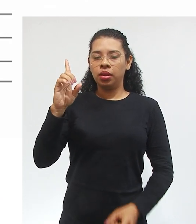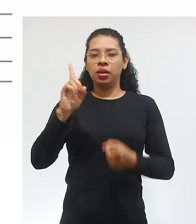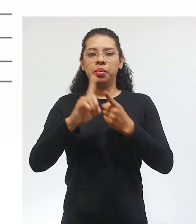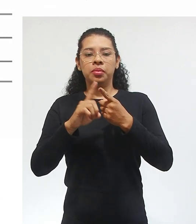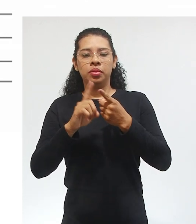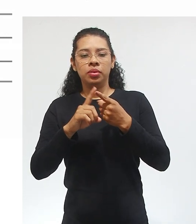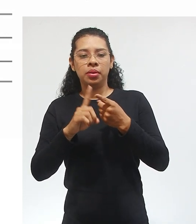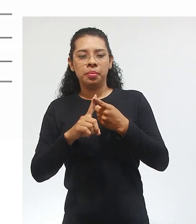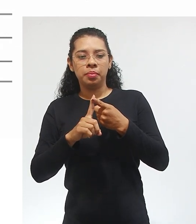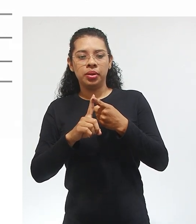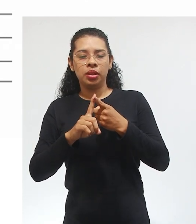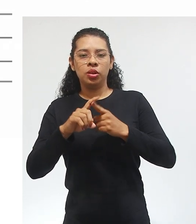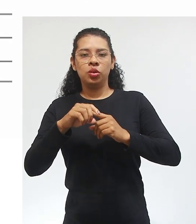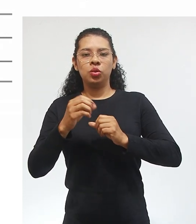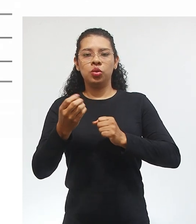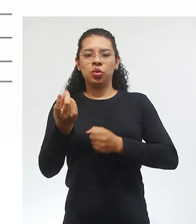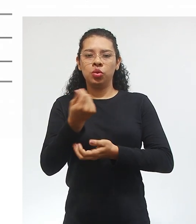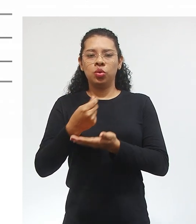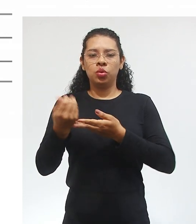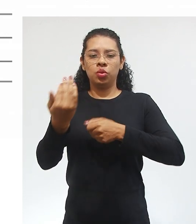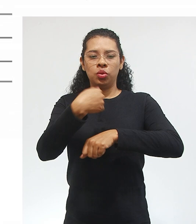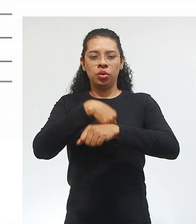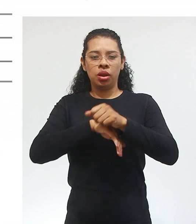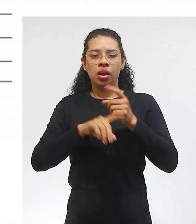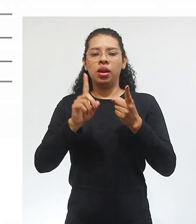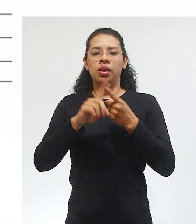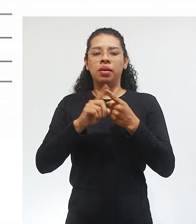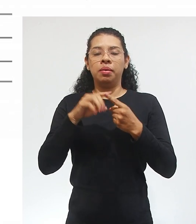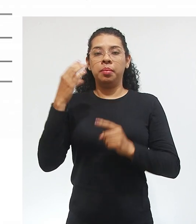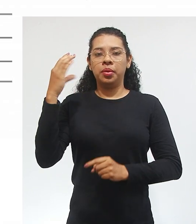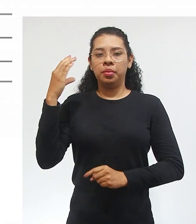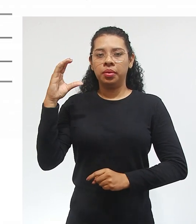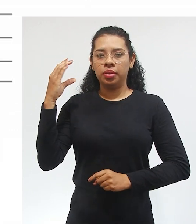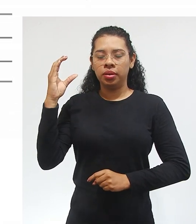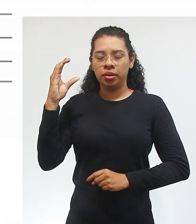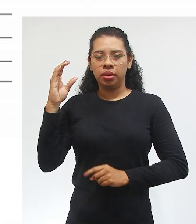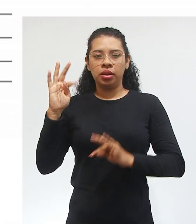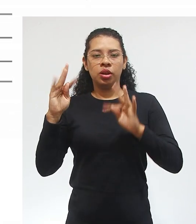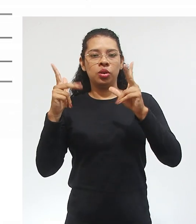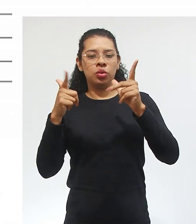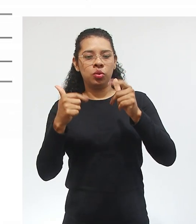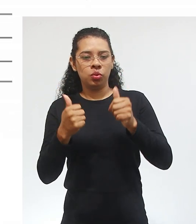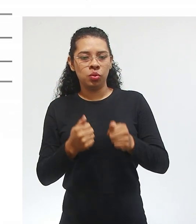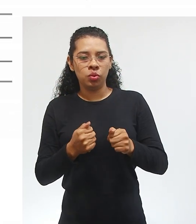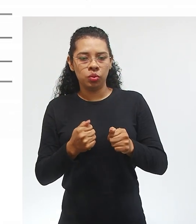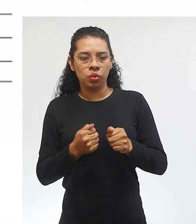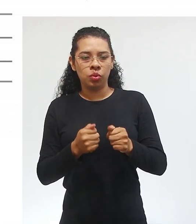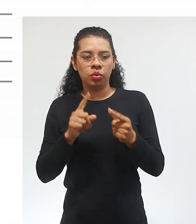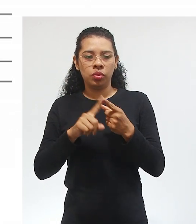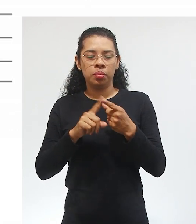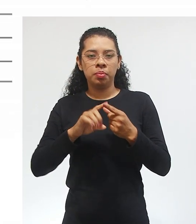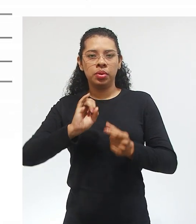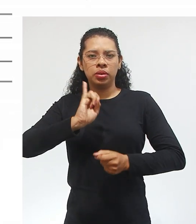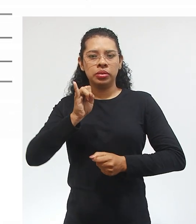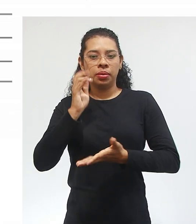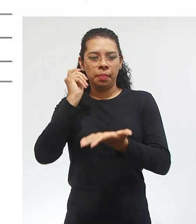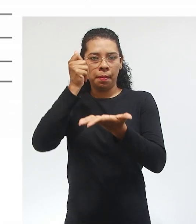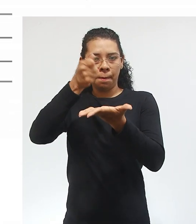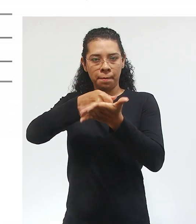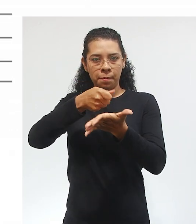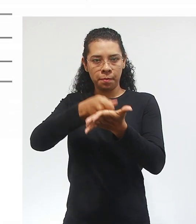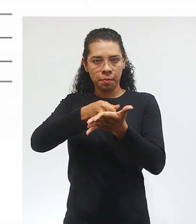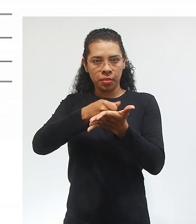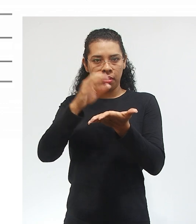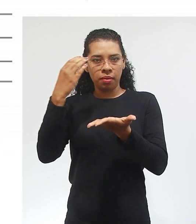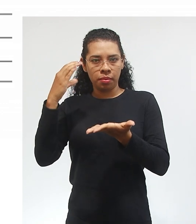de caixa, débito mercadoria e crédito capital social. Então, você vai lançar cada uma. Se uma aqui está no crédito,